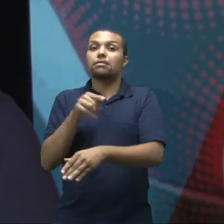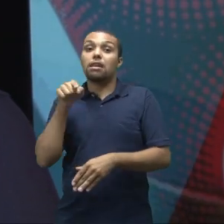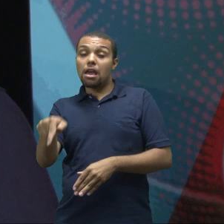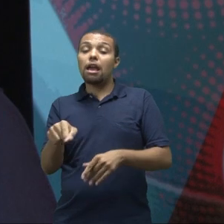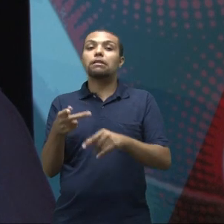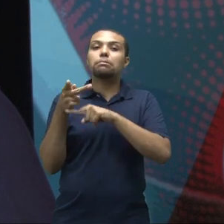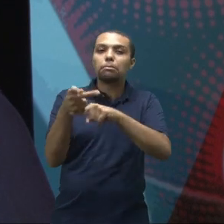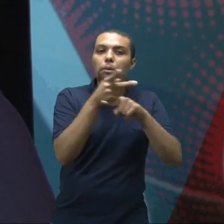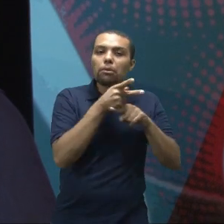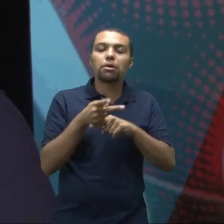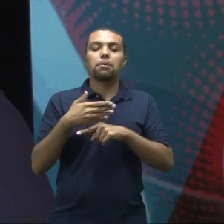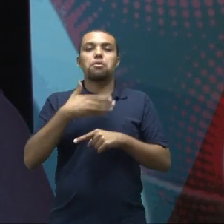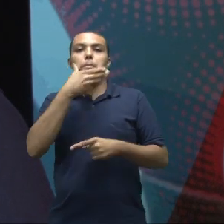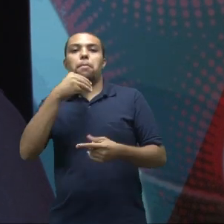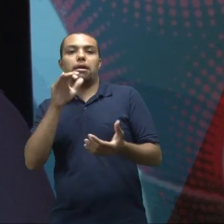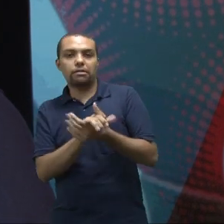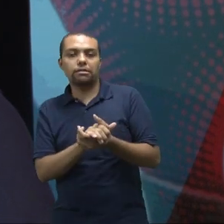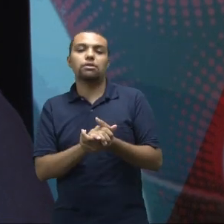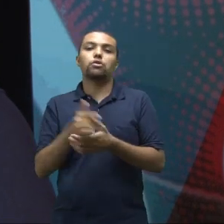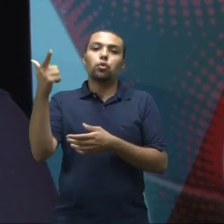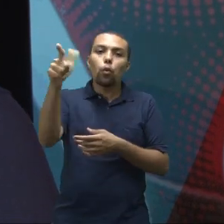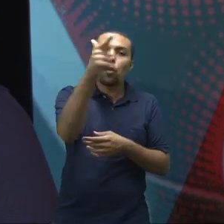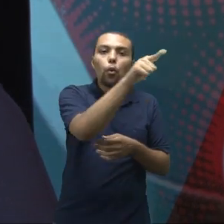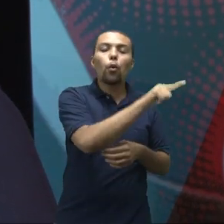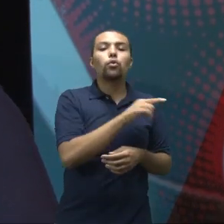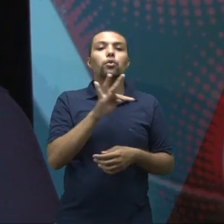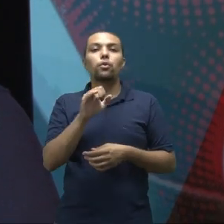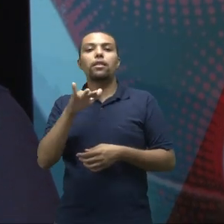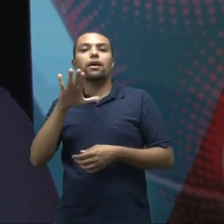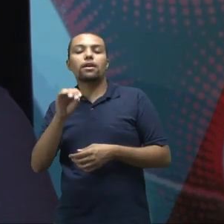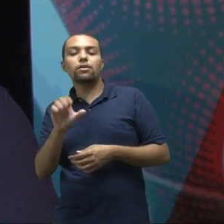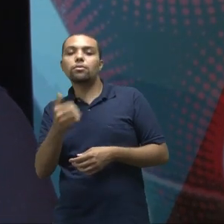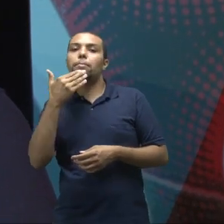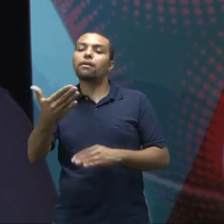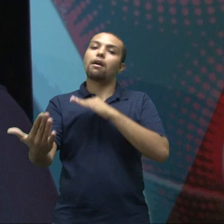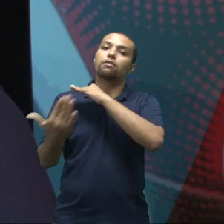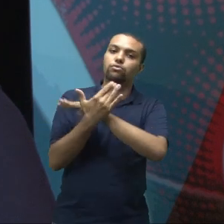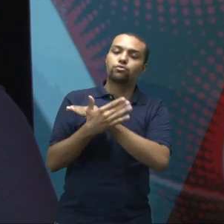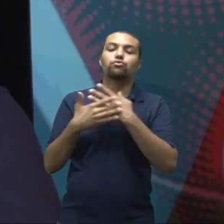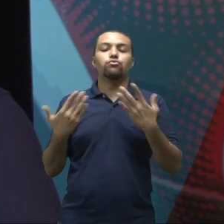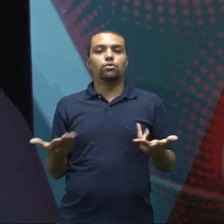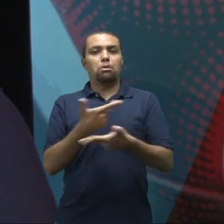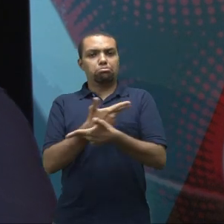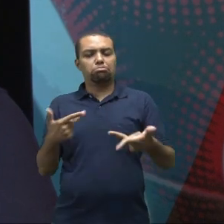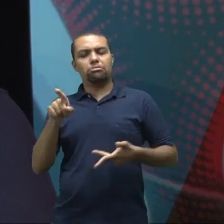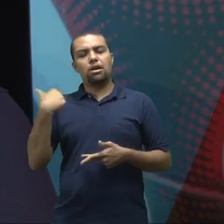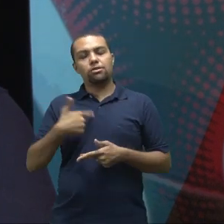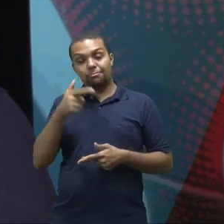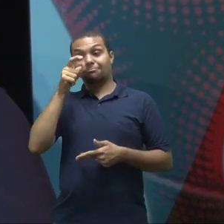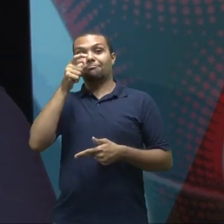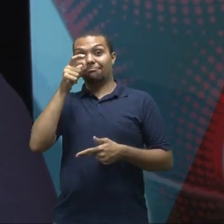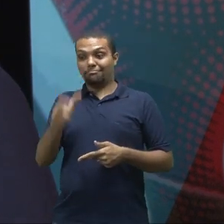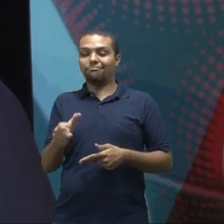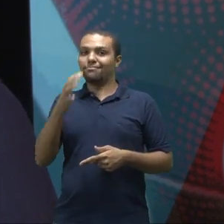treinar, né? Ele mesmo procurava, né, meu marido, né, outros técnicos, né, para pedir auxílio, indicação.